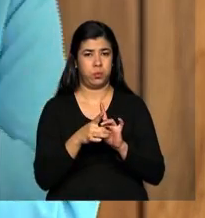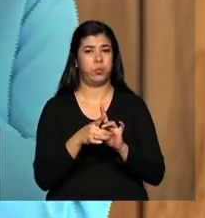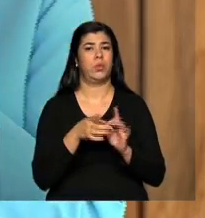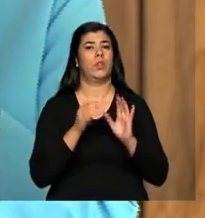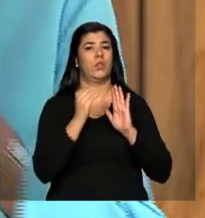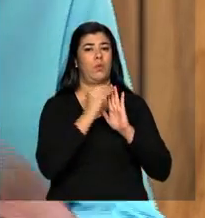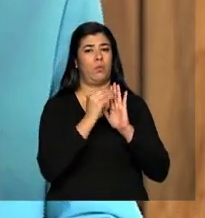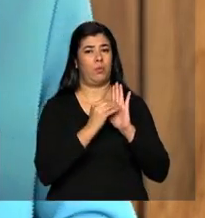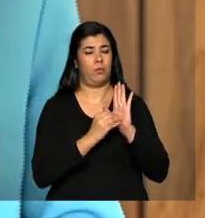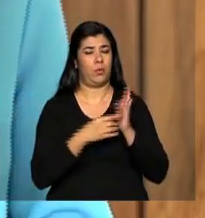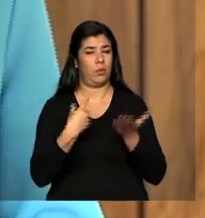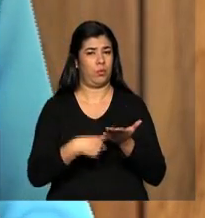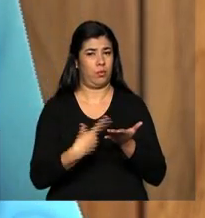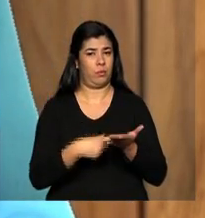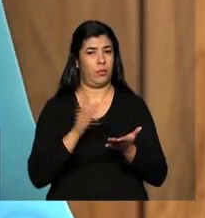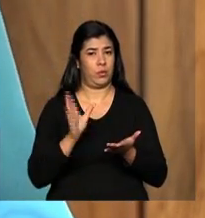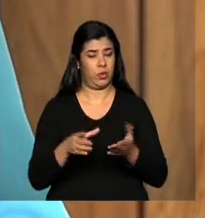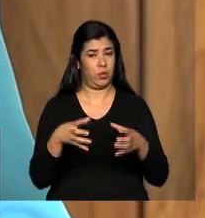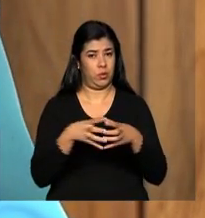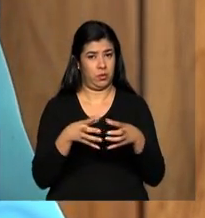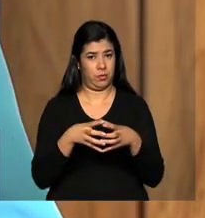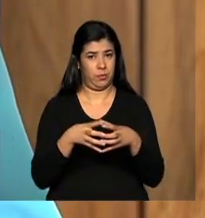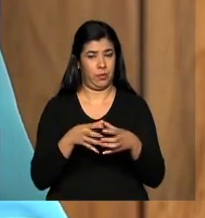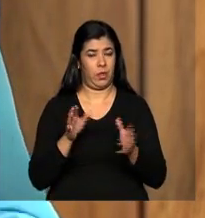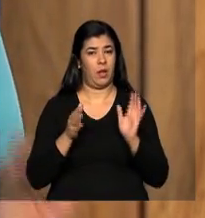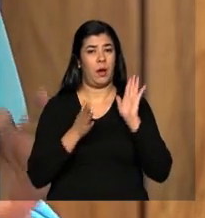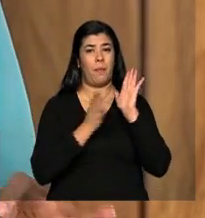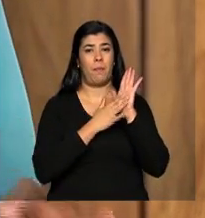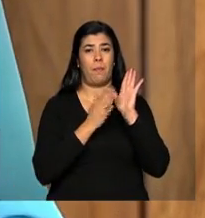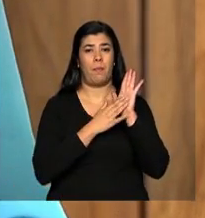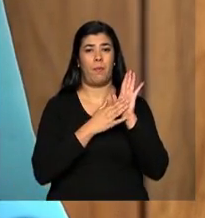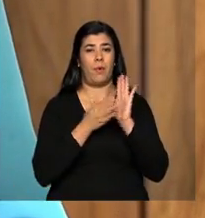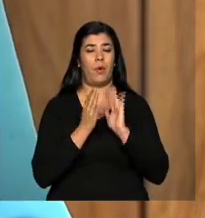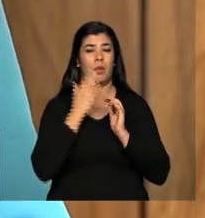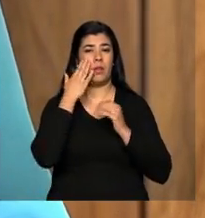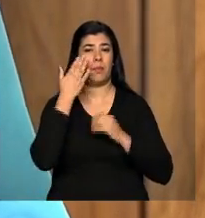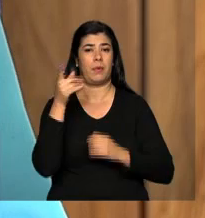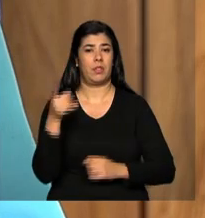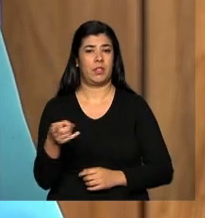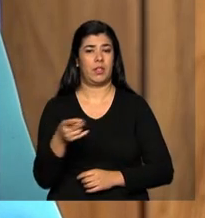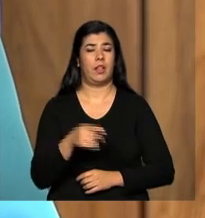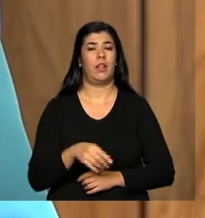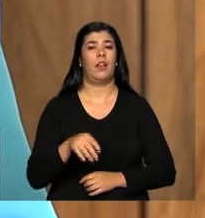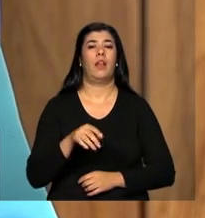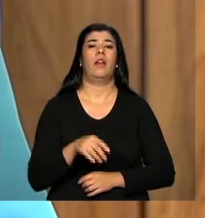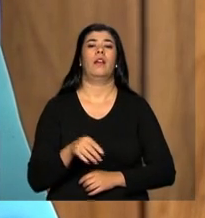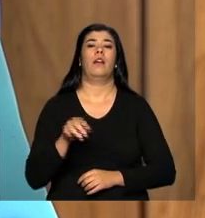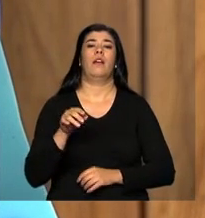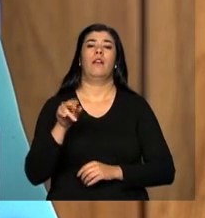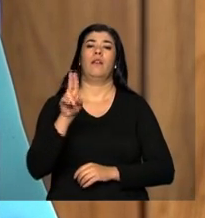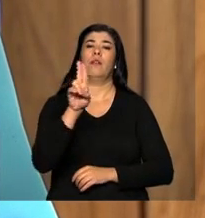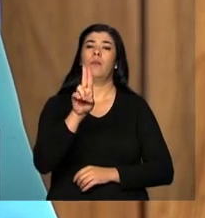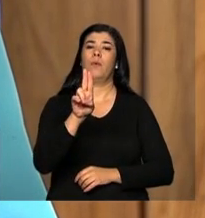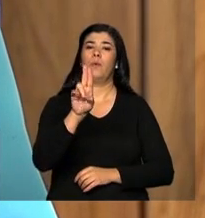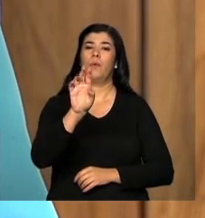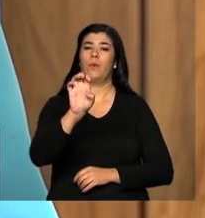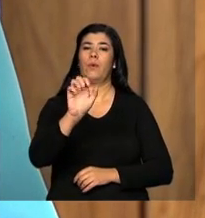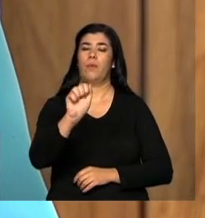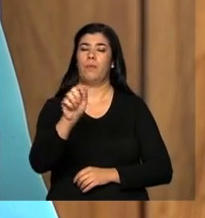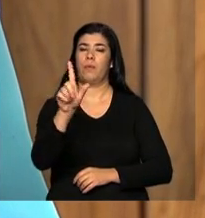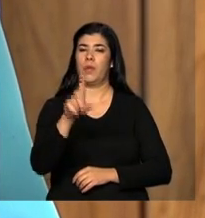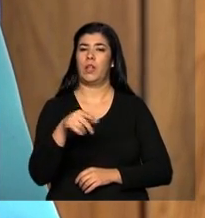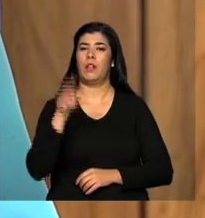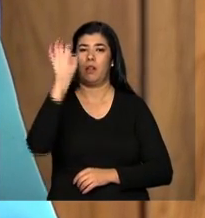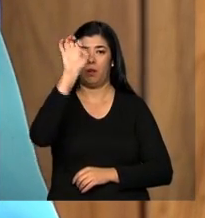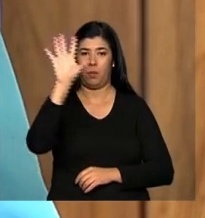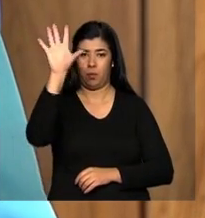Vamos propor à União Europeia que definamos, para o mais breve prazo